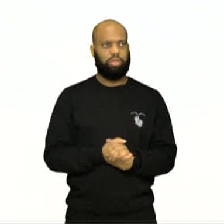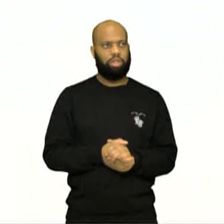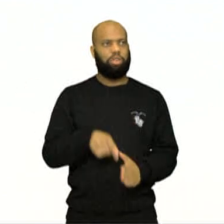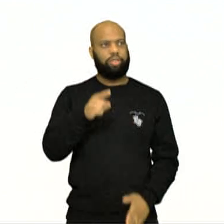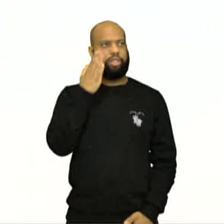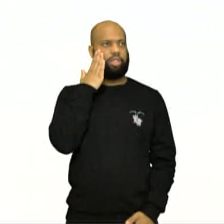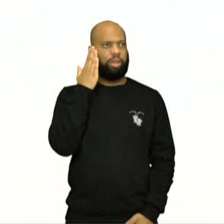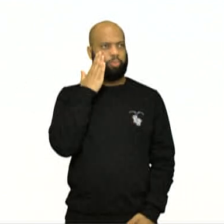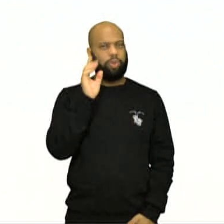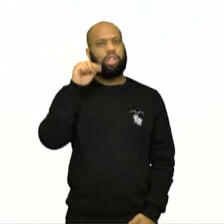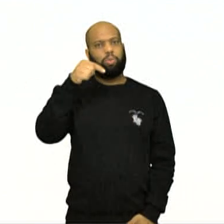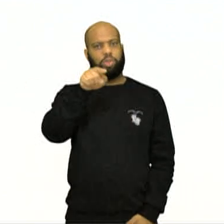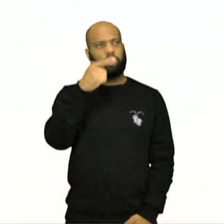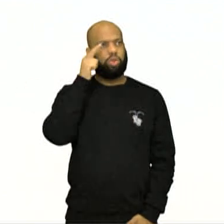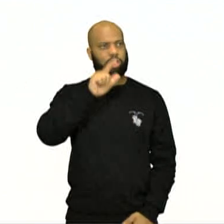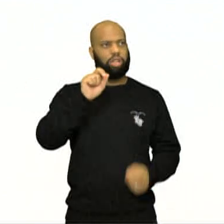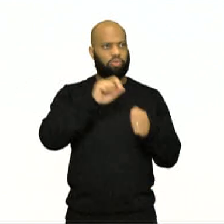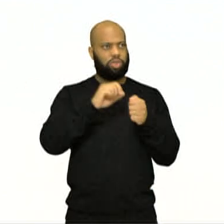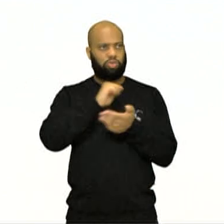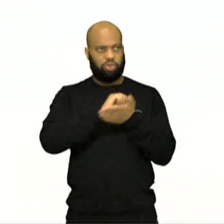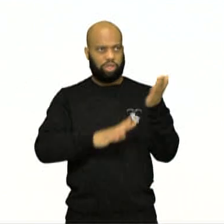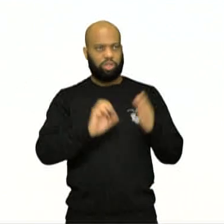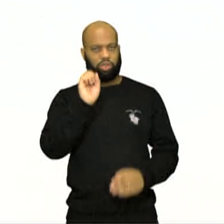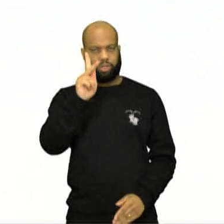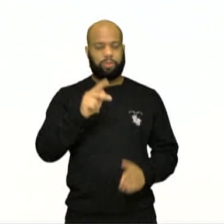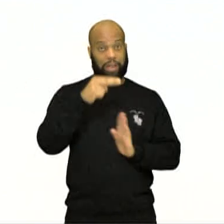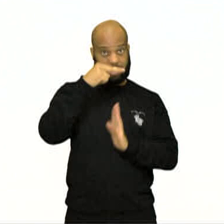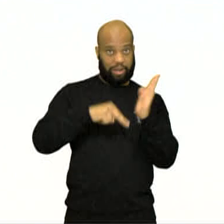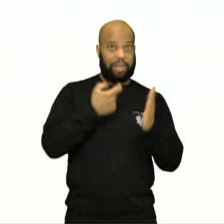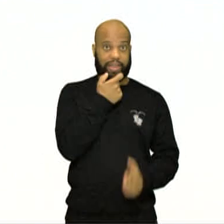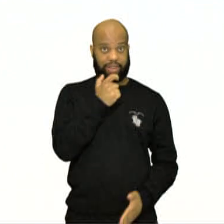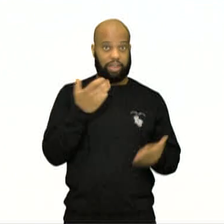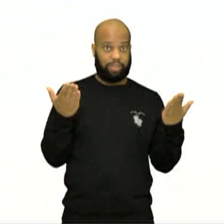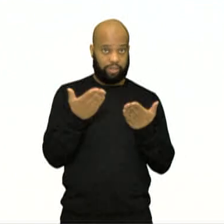ideia geral para que depois vocês possam fazer as atividades, tá bom? Então vamos lá.